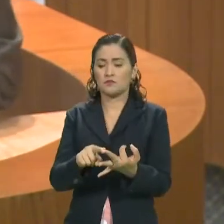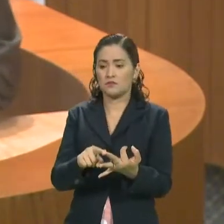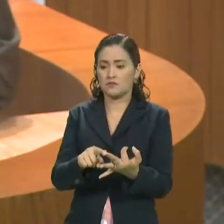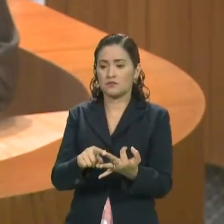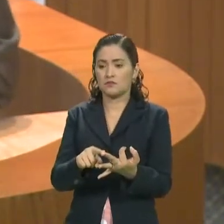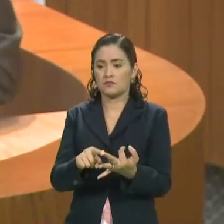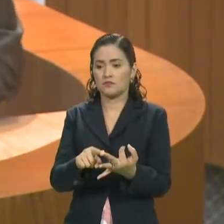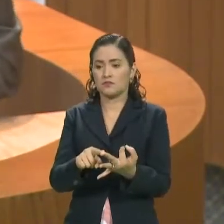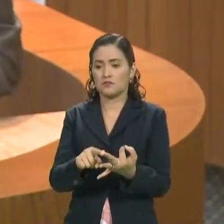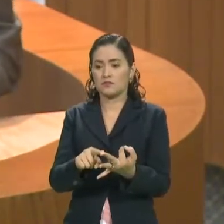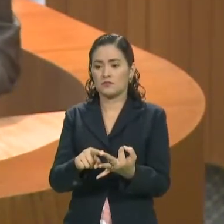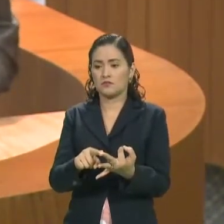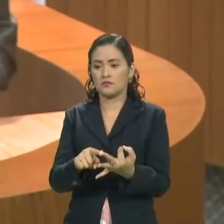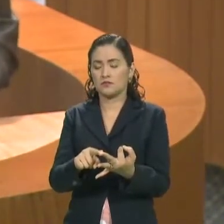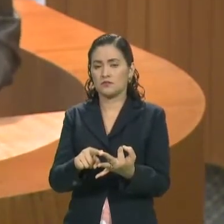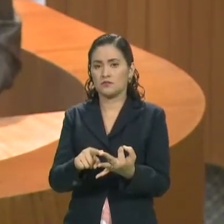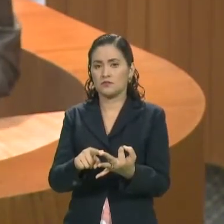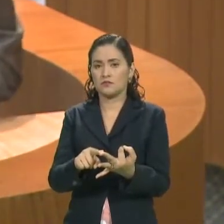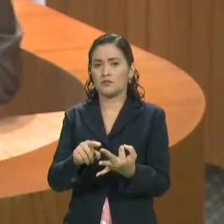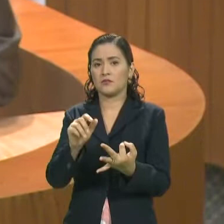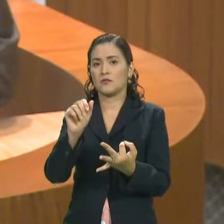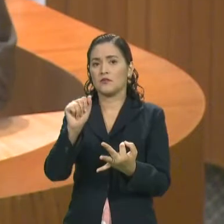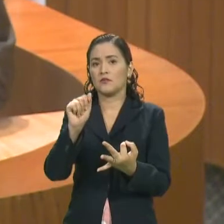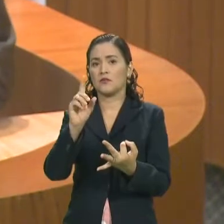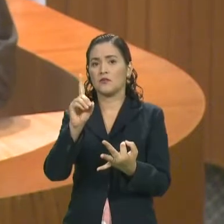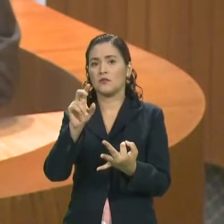o aguerrido deputado Adriano.